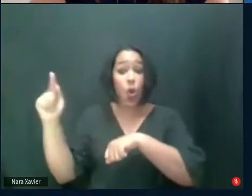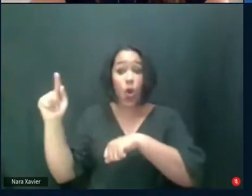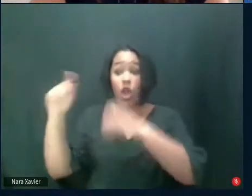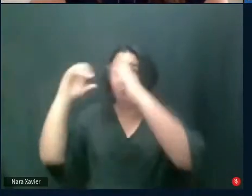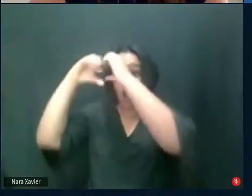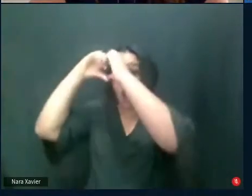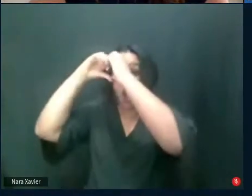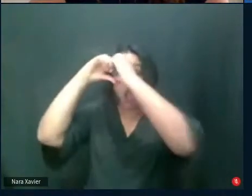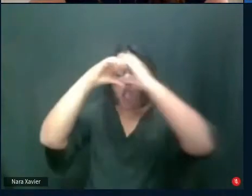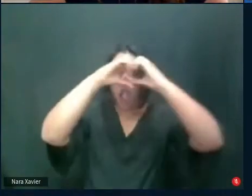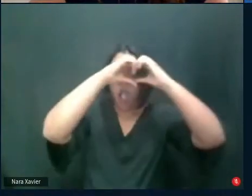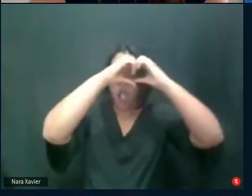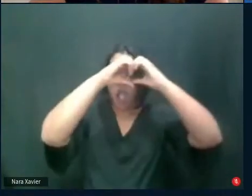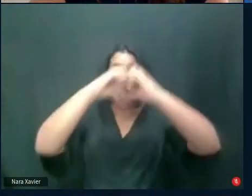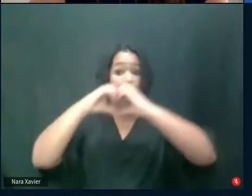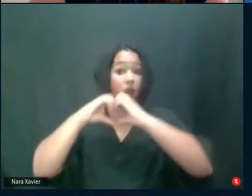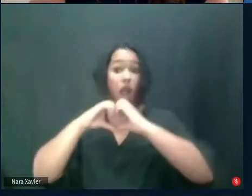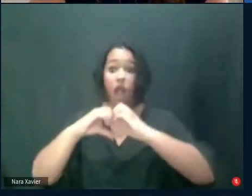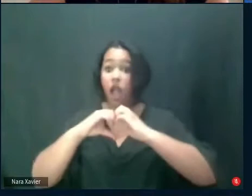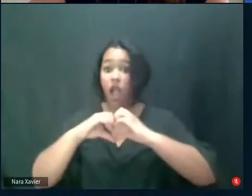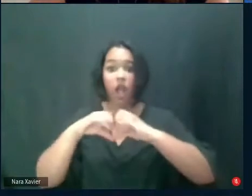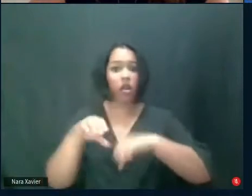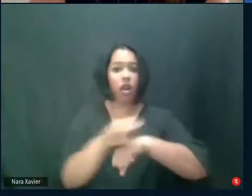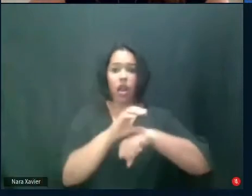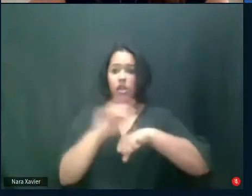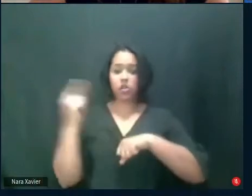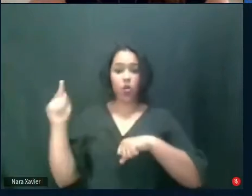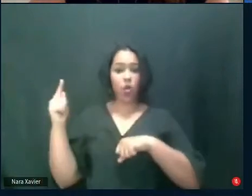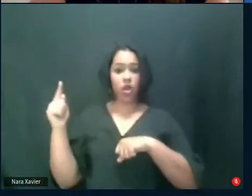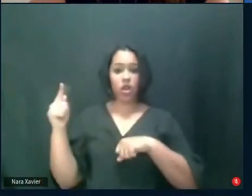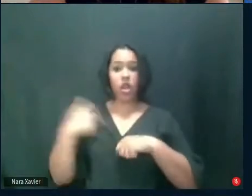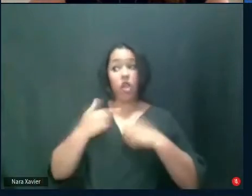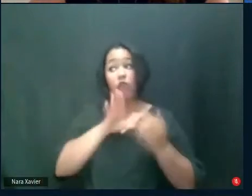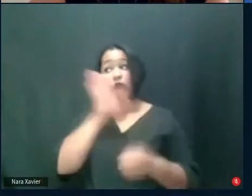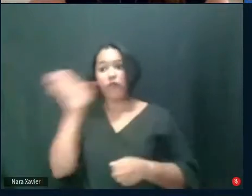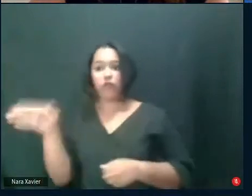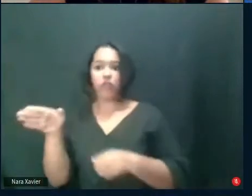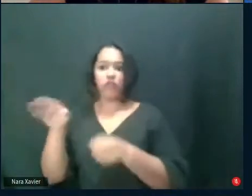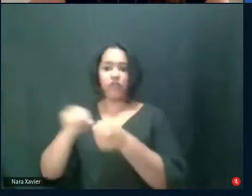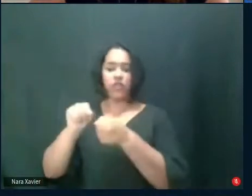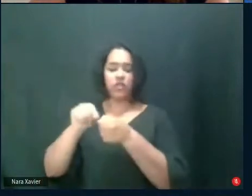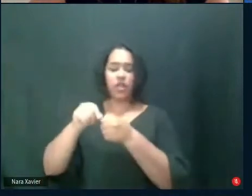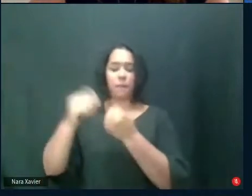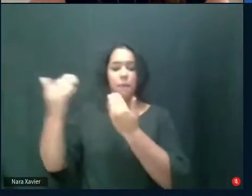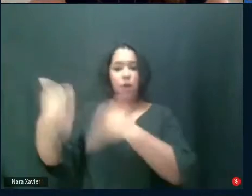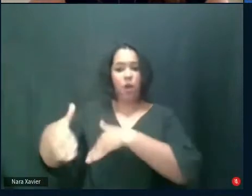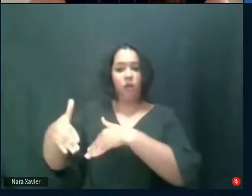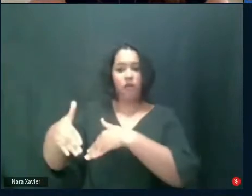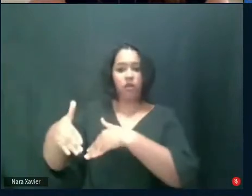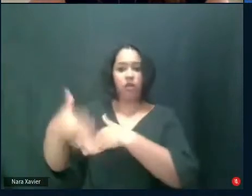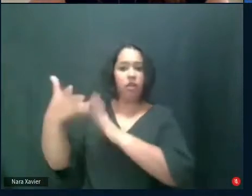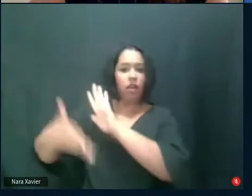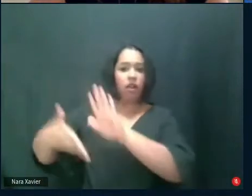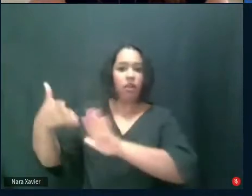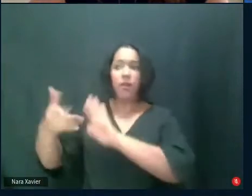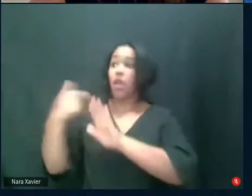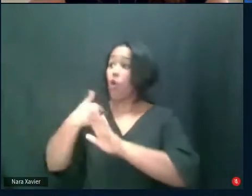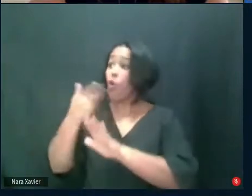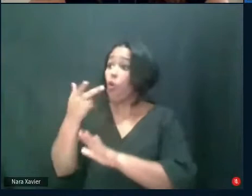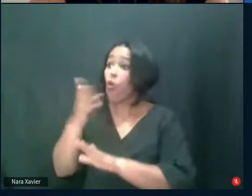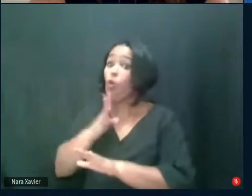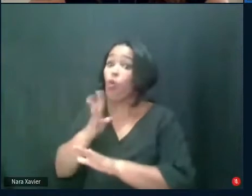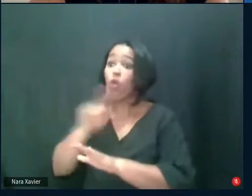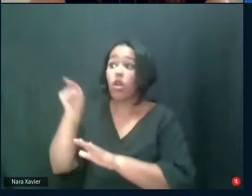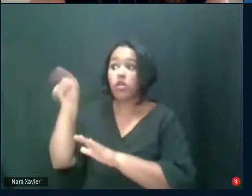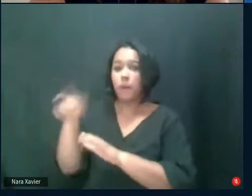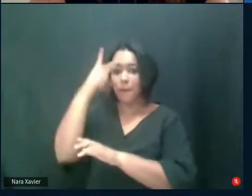apaixonada pelo que o CAES de Goiás faz, o CAES Goiânia faz. Eu fiz minha prova de aptidão no CAES Goiânia. Eu conheço os profissionais que trabalham lá. Eu